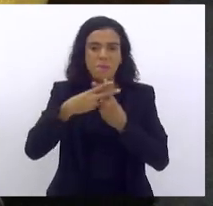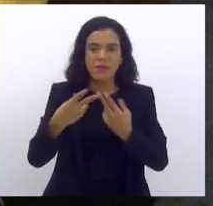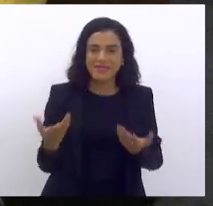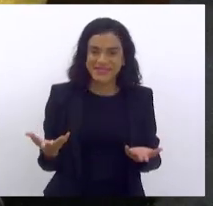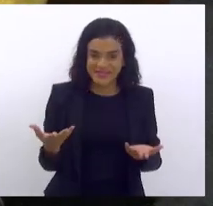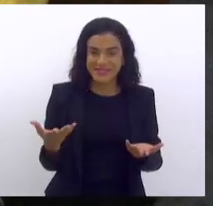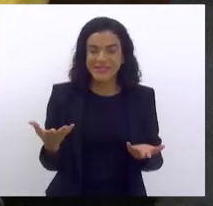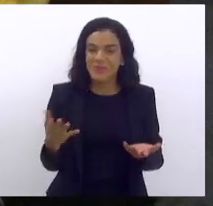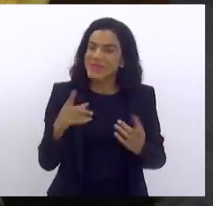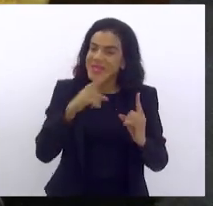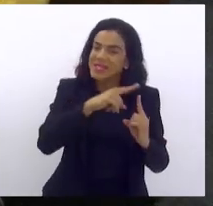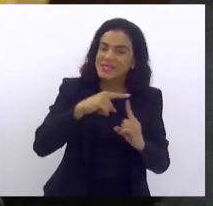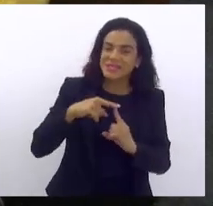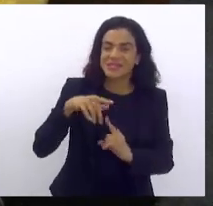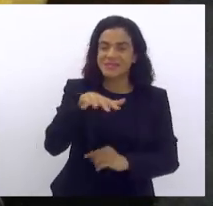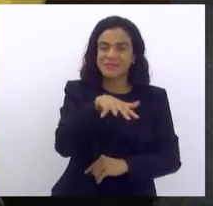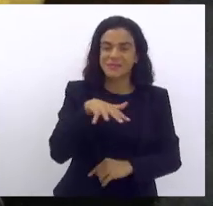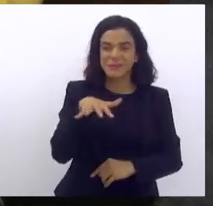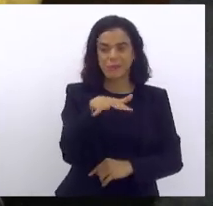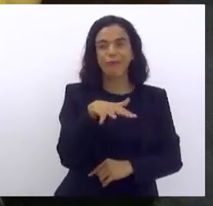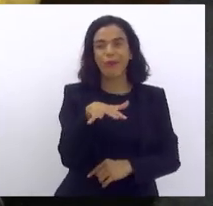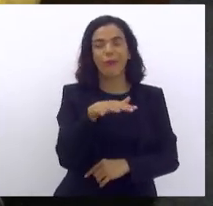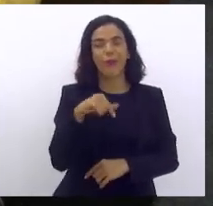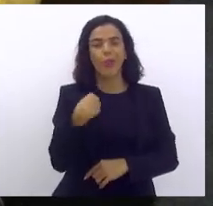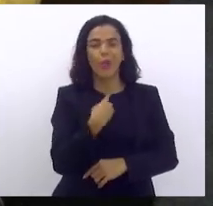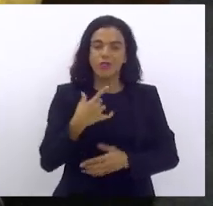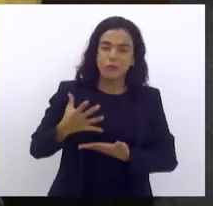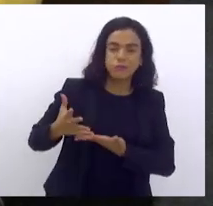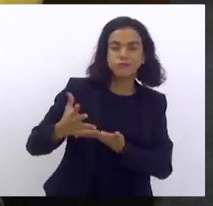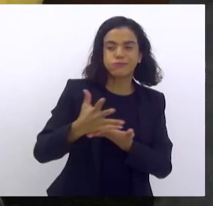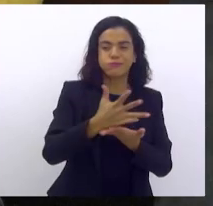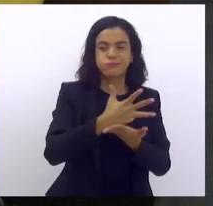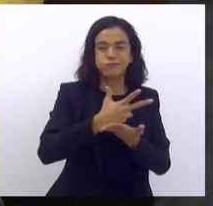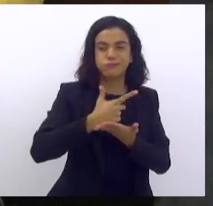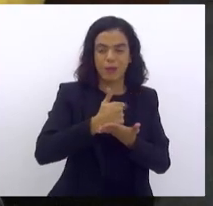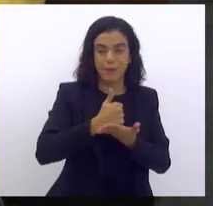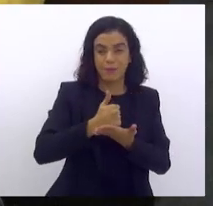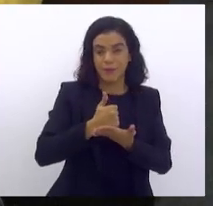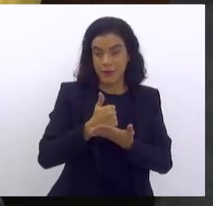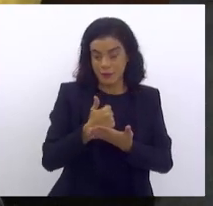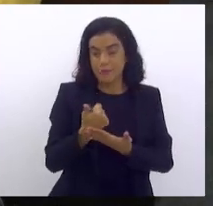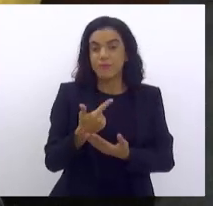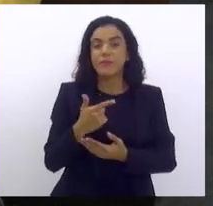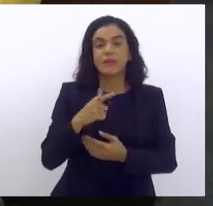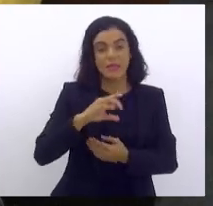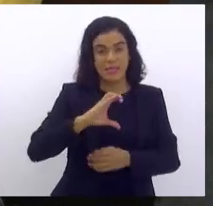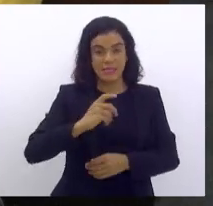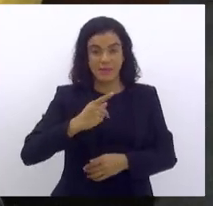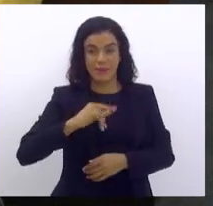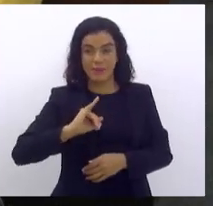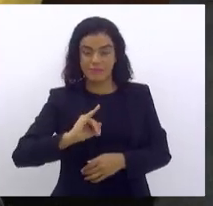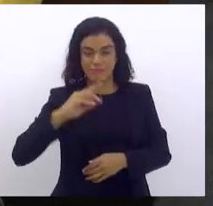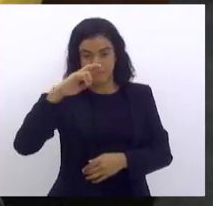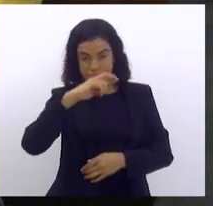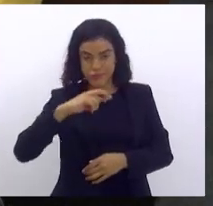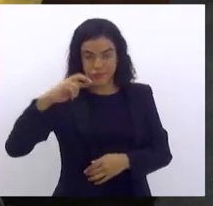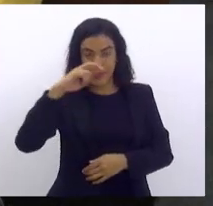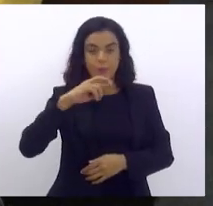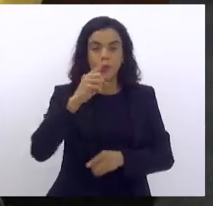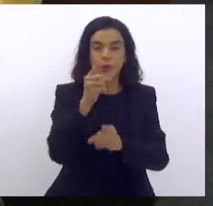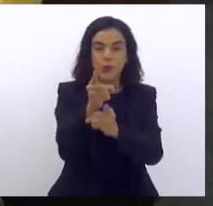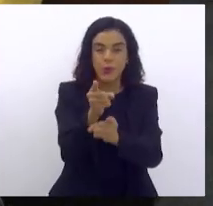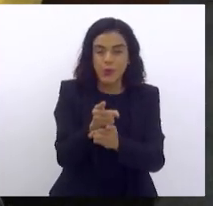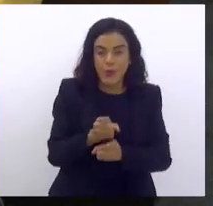são esses tipos de situações que estamos levantando de maneira qualificada na CPI do reconhecimento fotográfico